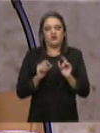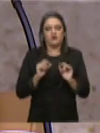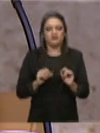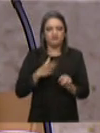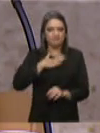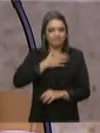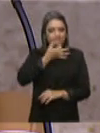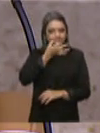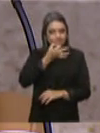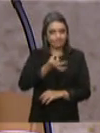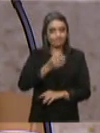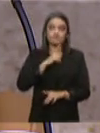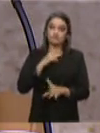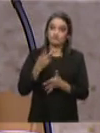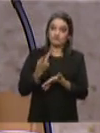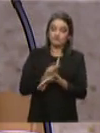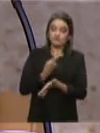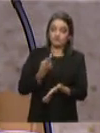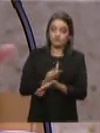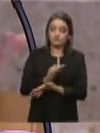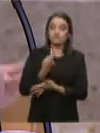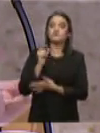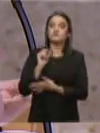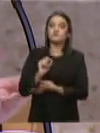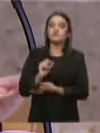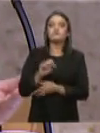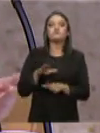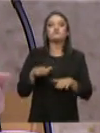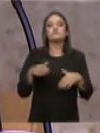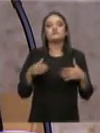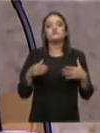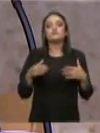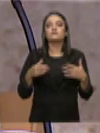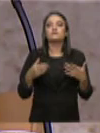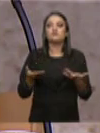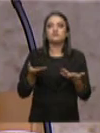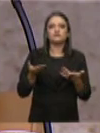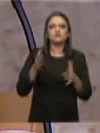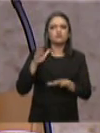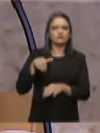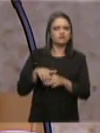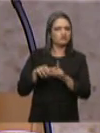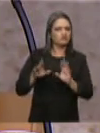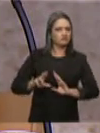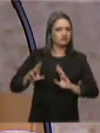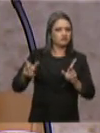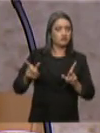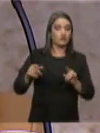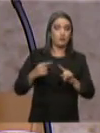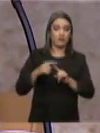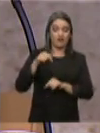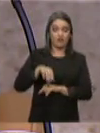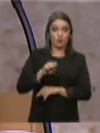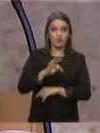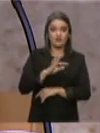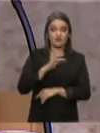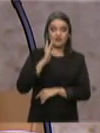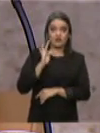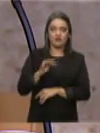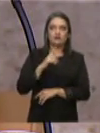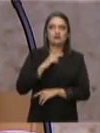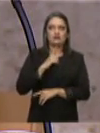equívoco na premissa que adota a posição contrária, porque esse Supremo Tribunal Federal, ao exame do